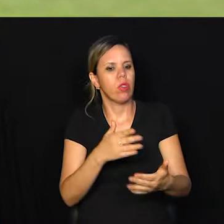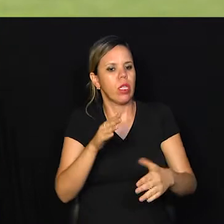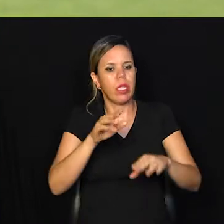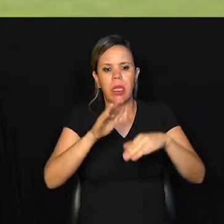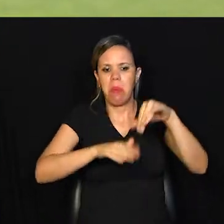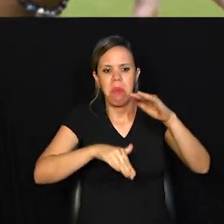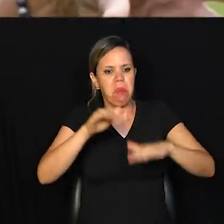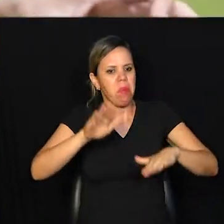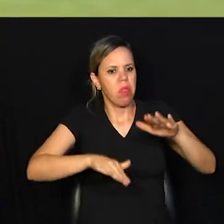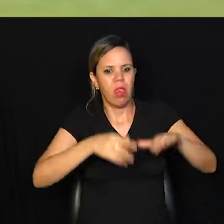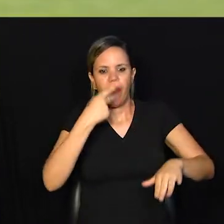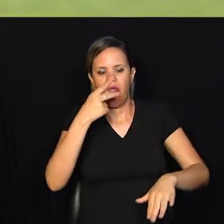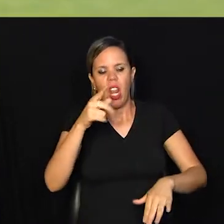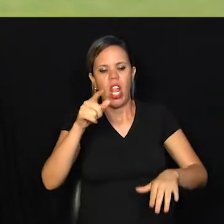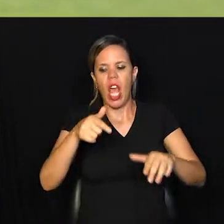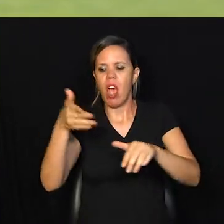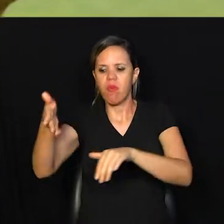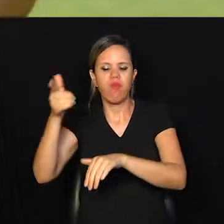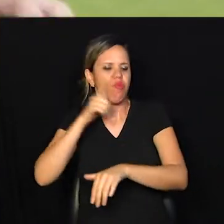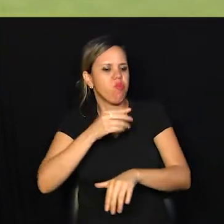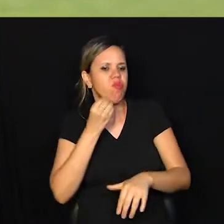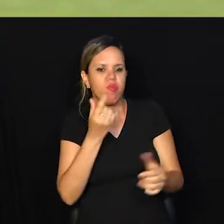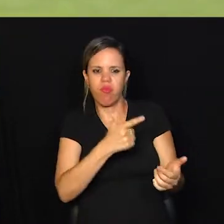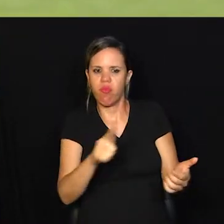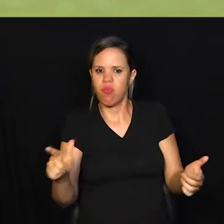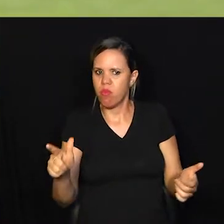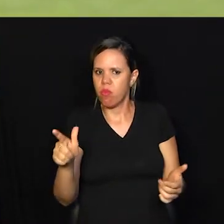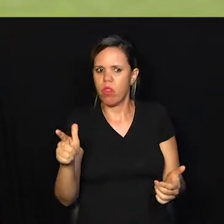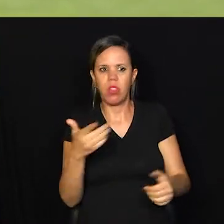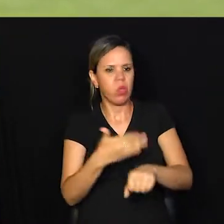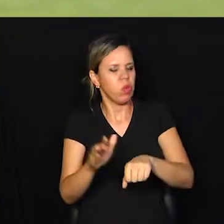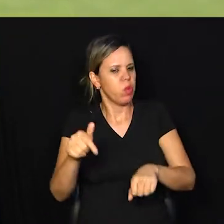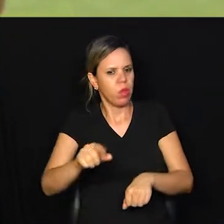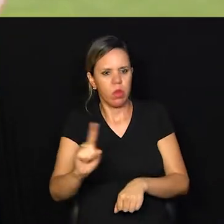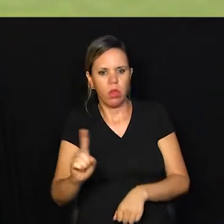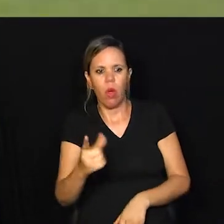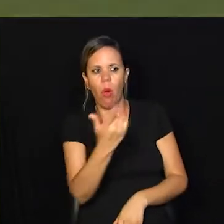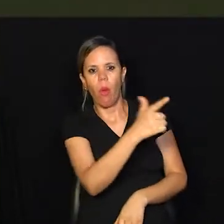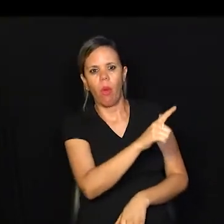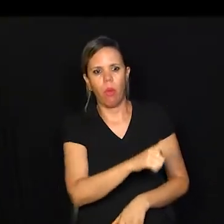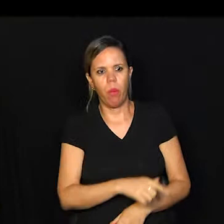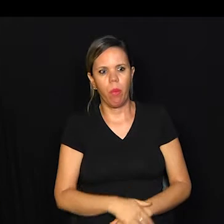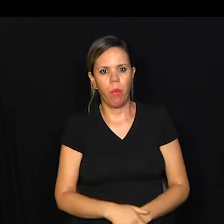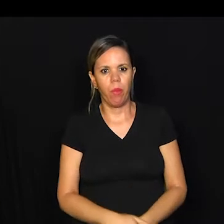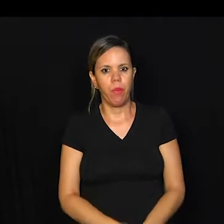do que ele fala, ele não joga aqui, não joga ali, não joga lá. Não treina aqui, não treina lá.